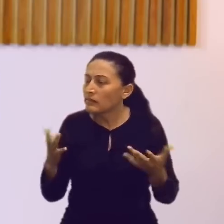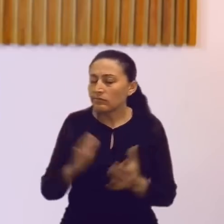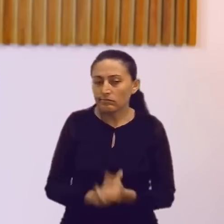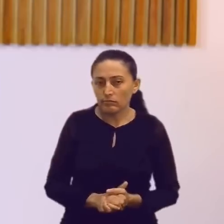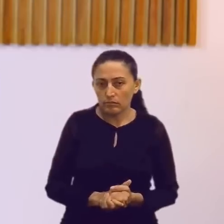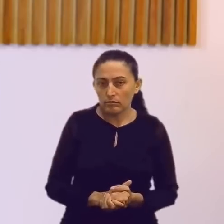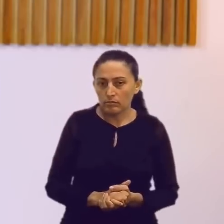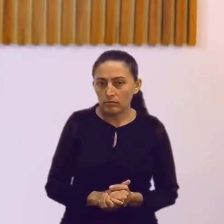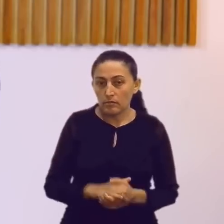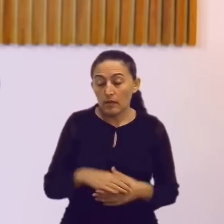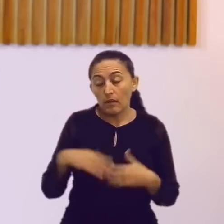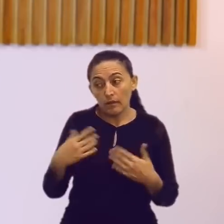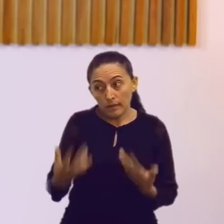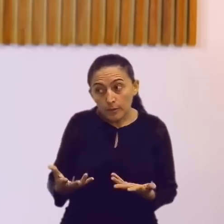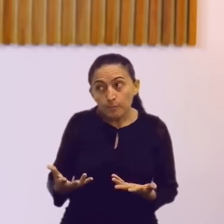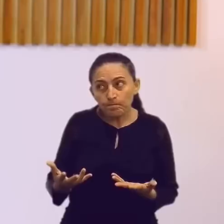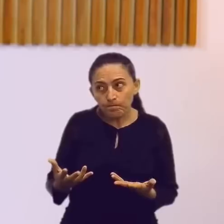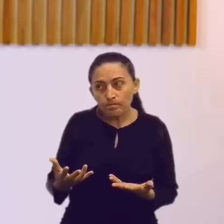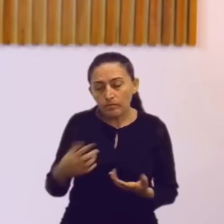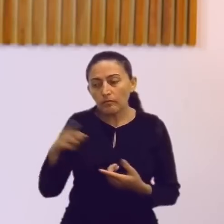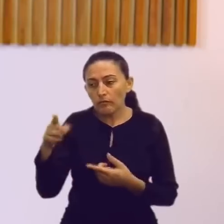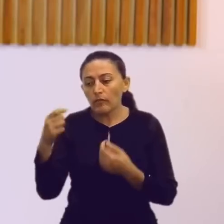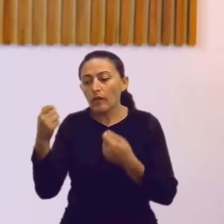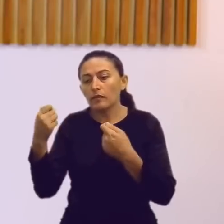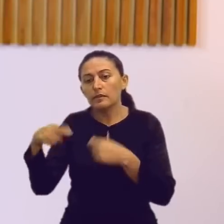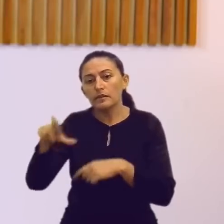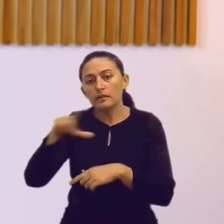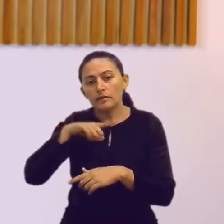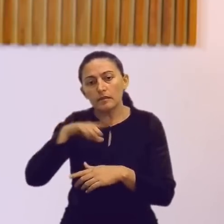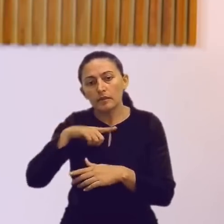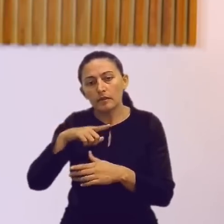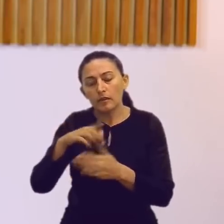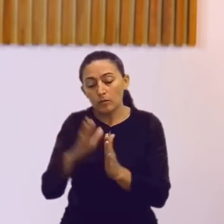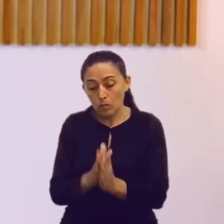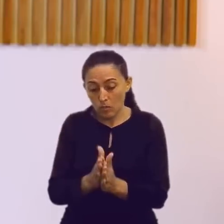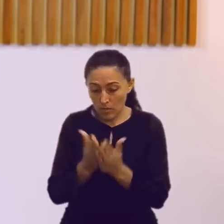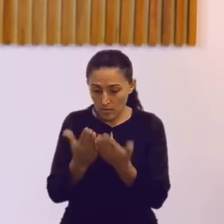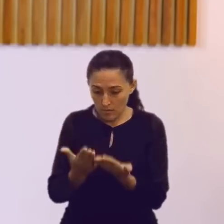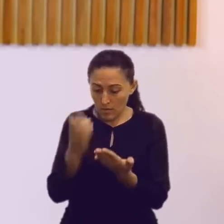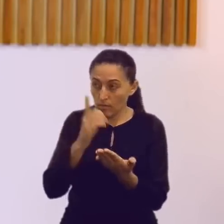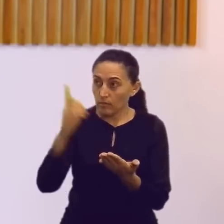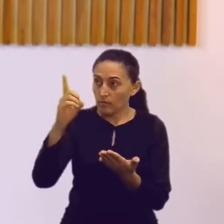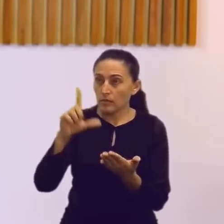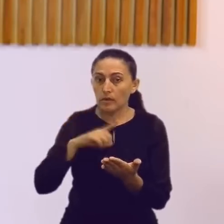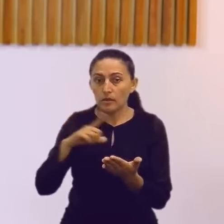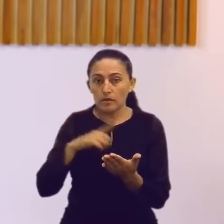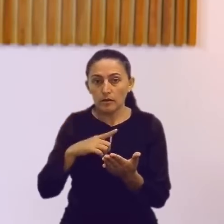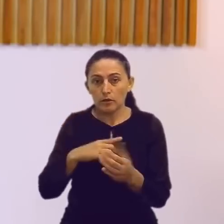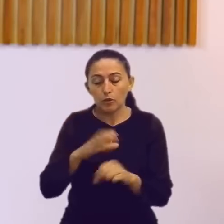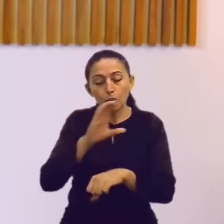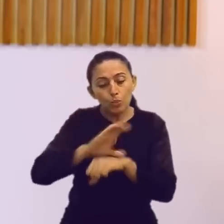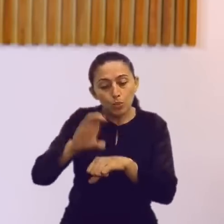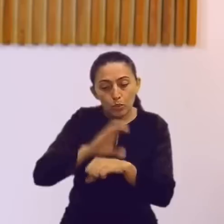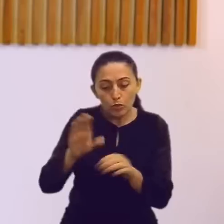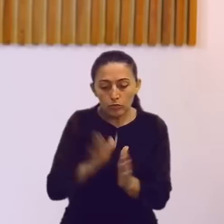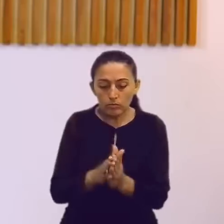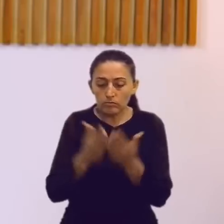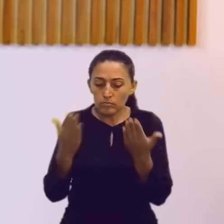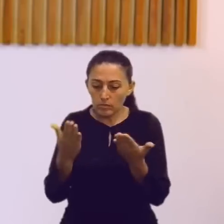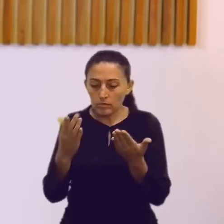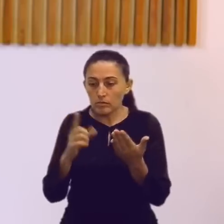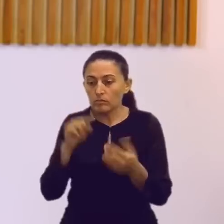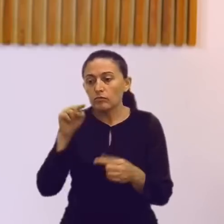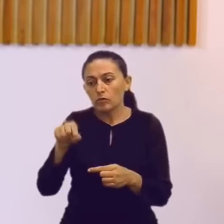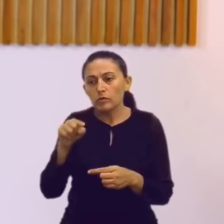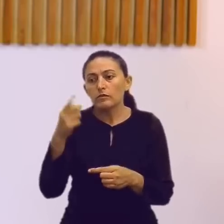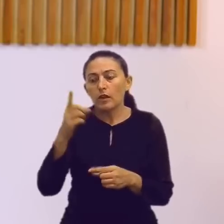Então é o seguinte, você tem aqui uma Bíblia e um curso bíblico. Então você vai achar